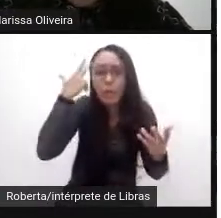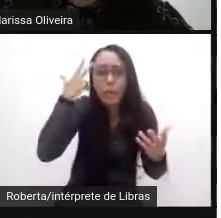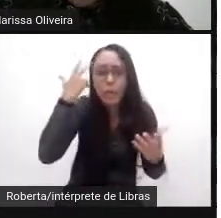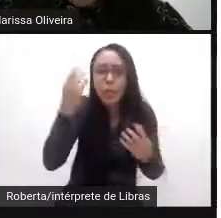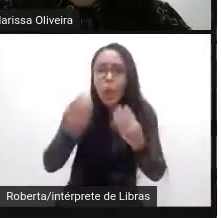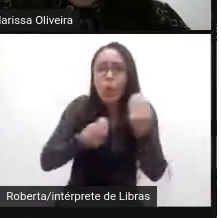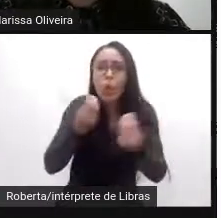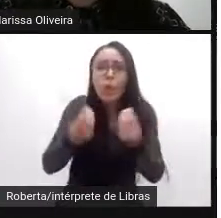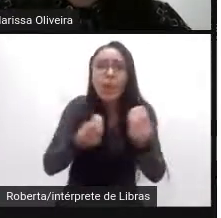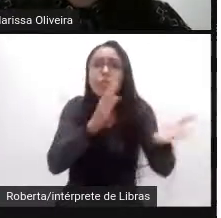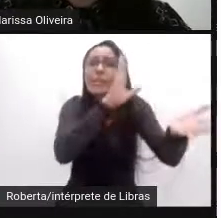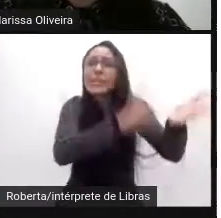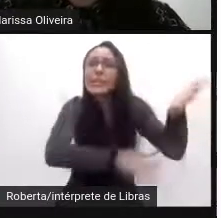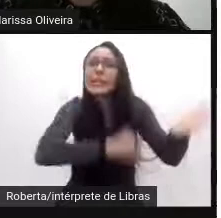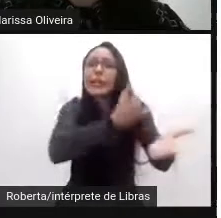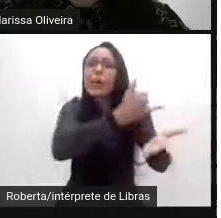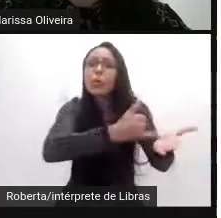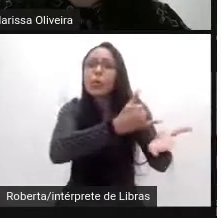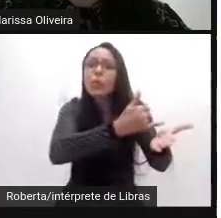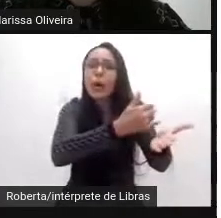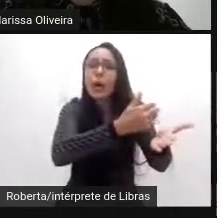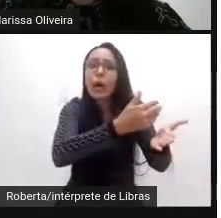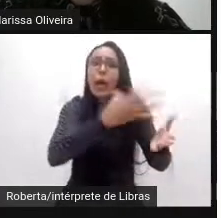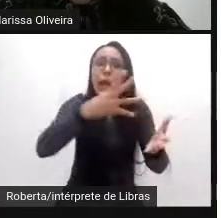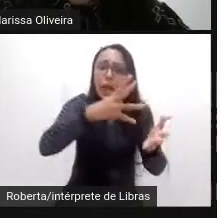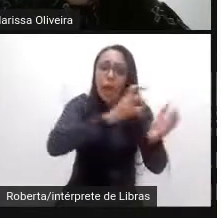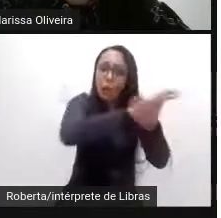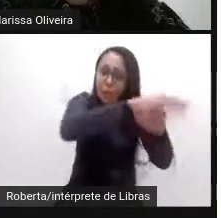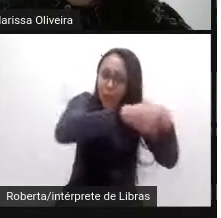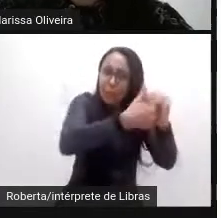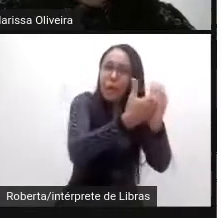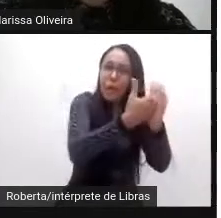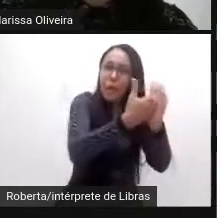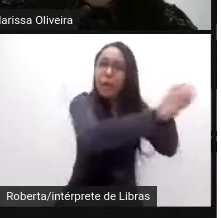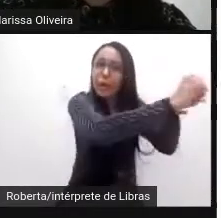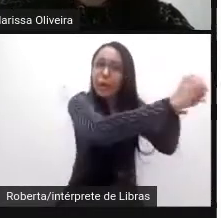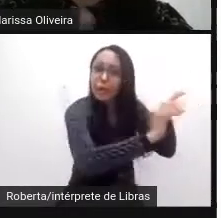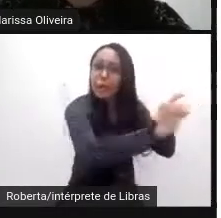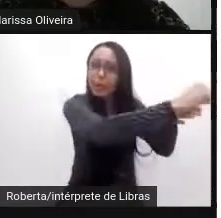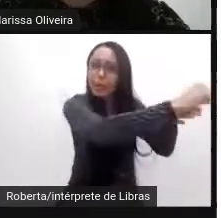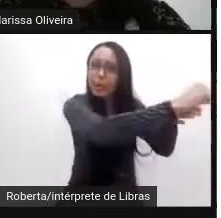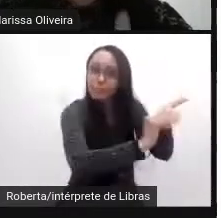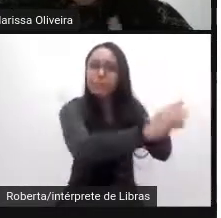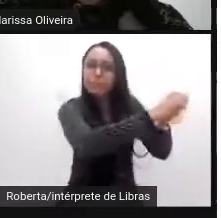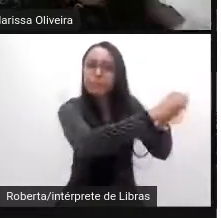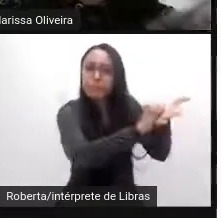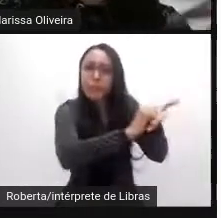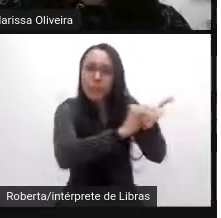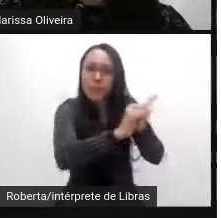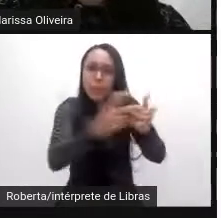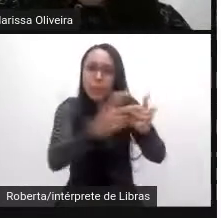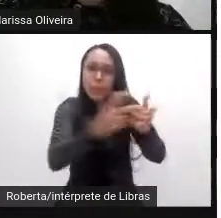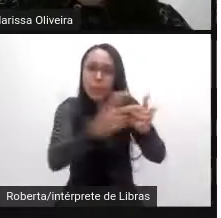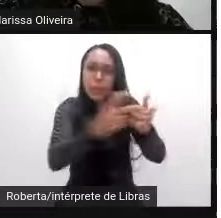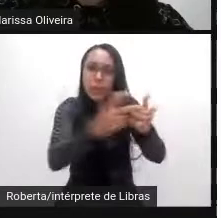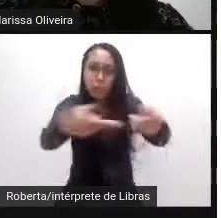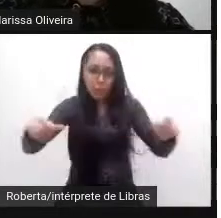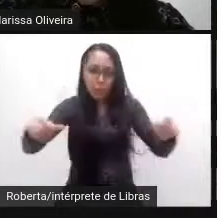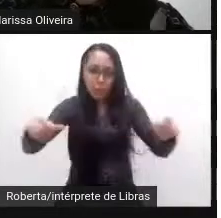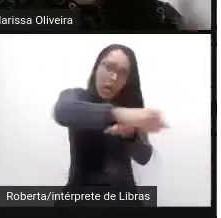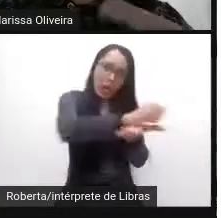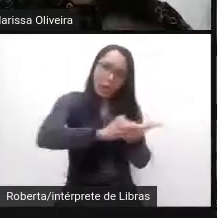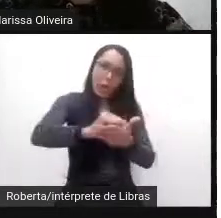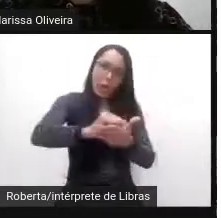gordura? É com detergente, é com sabão. Quando você está lavando os seus pratos, lavando as panelas da sua